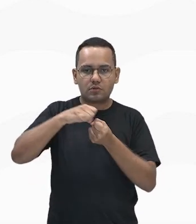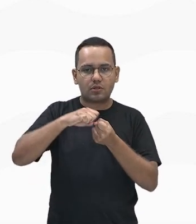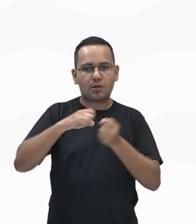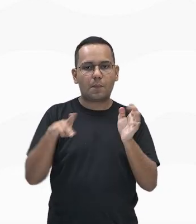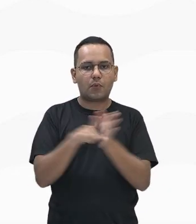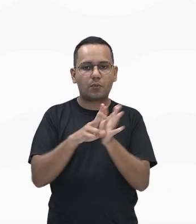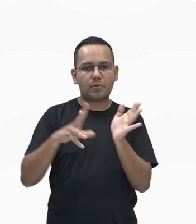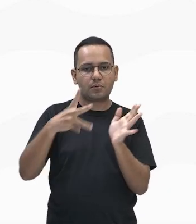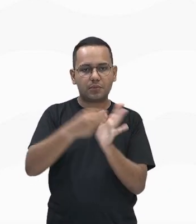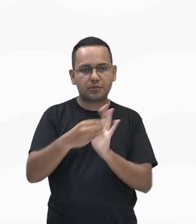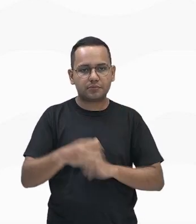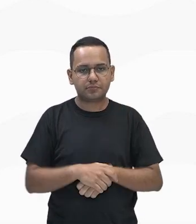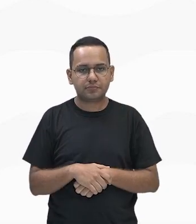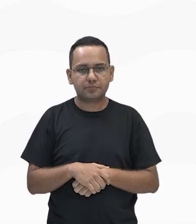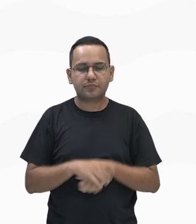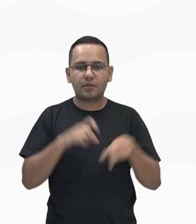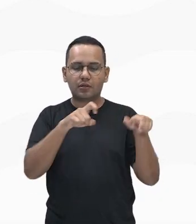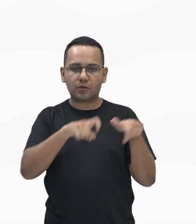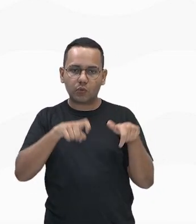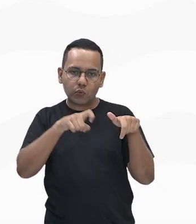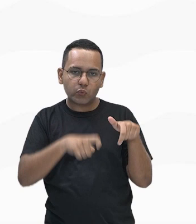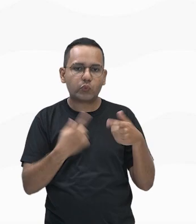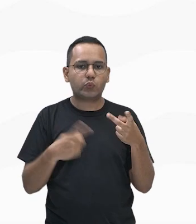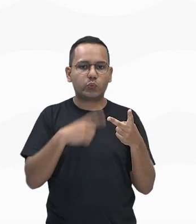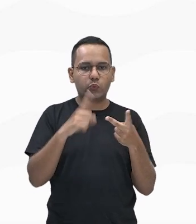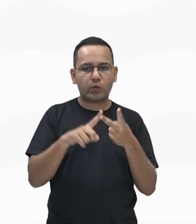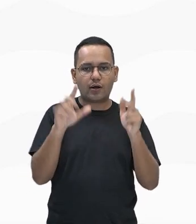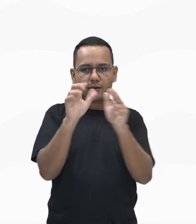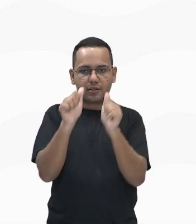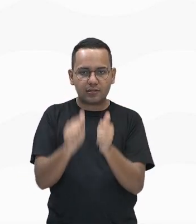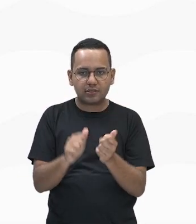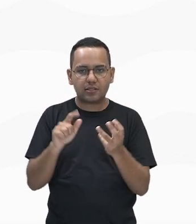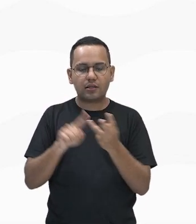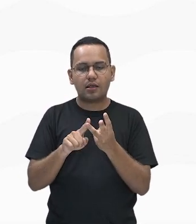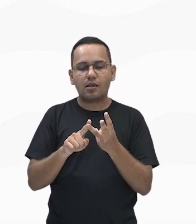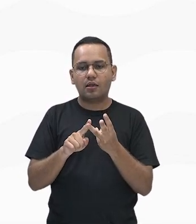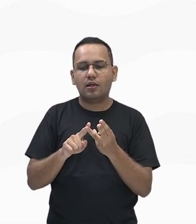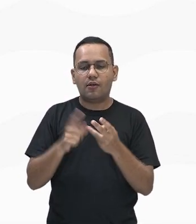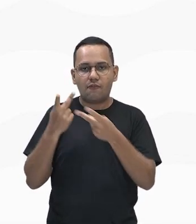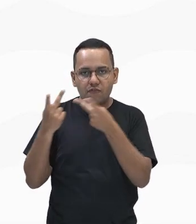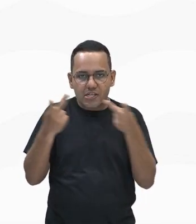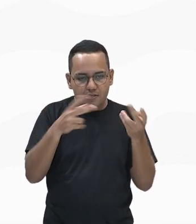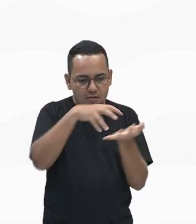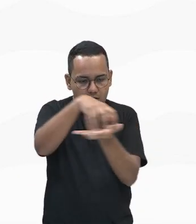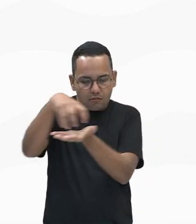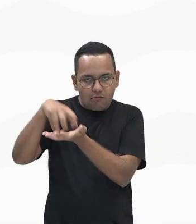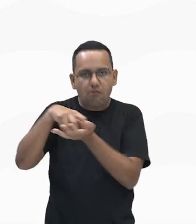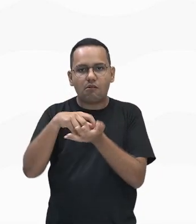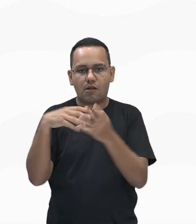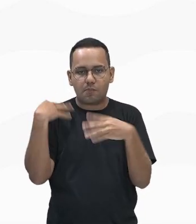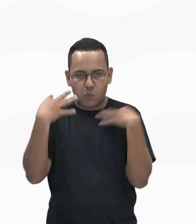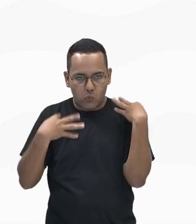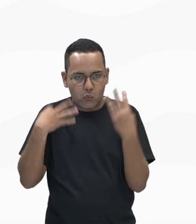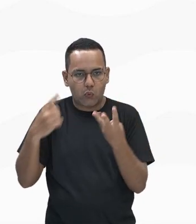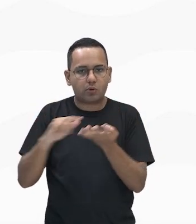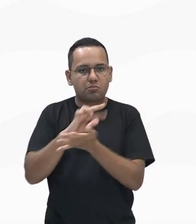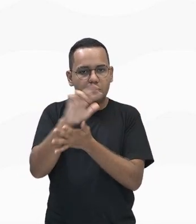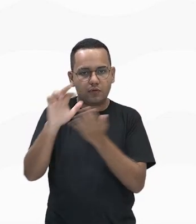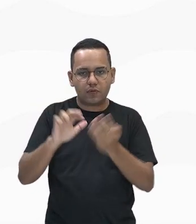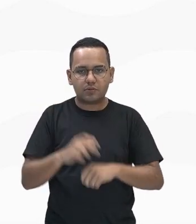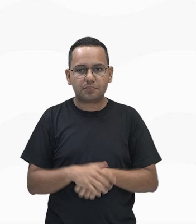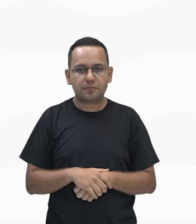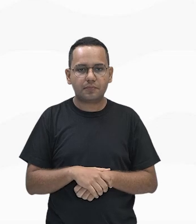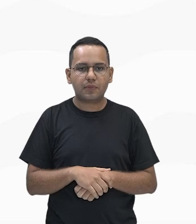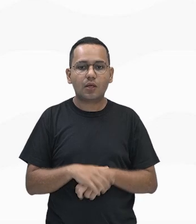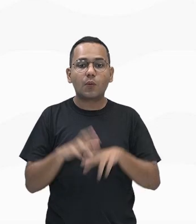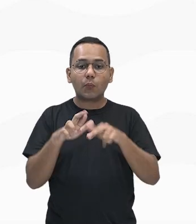agricultura orgânica, artesanato local, ecoturismo e manejo florestal comunitário. Esses empréstimos, muitas